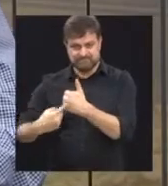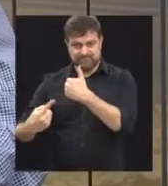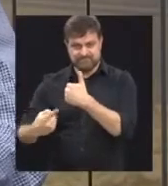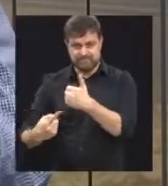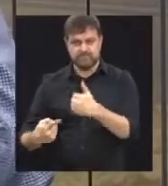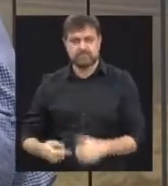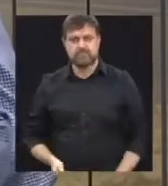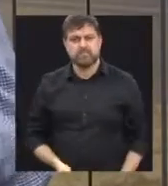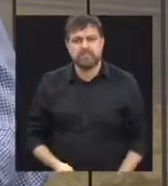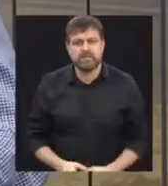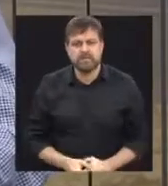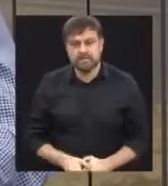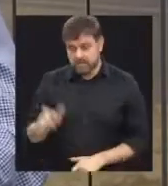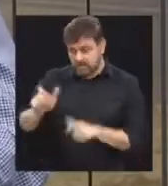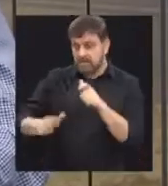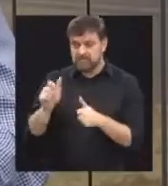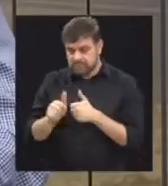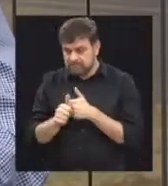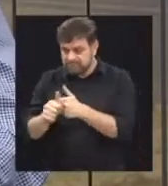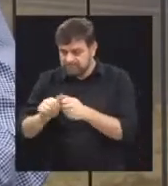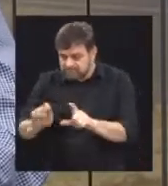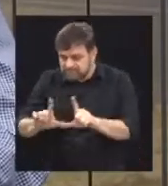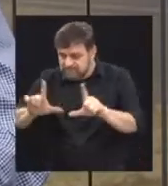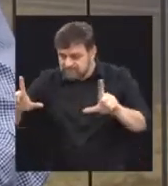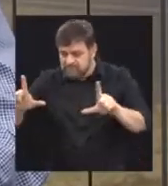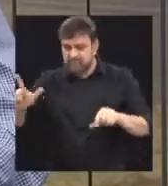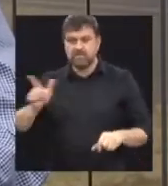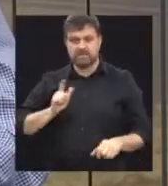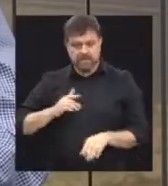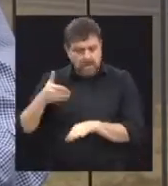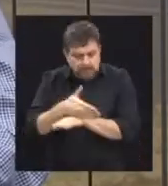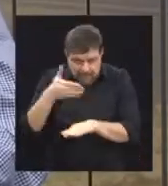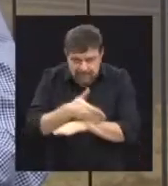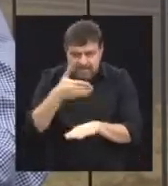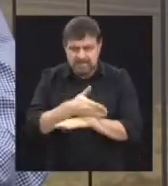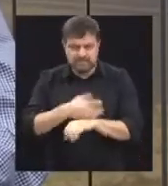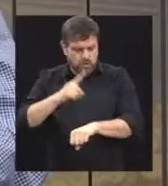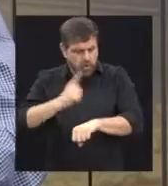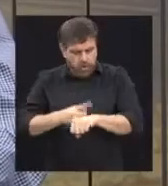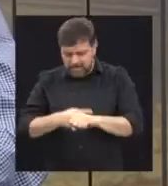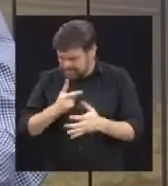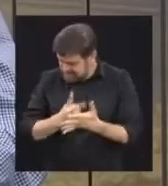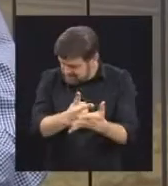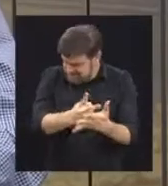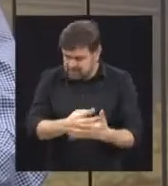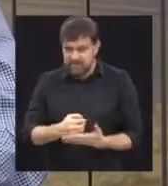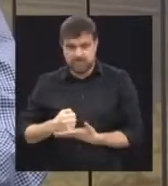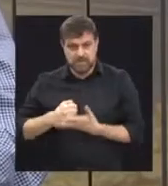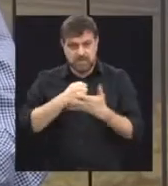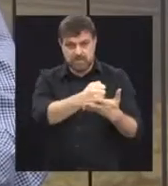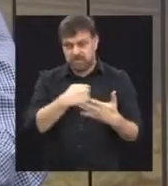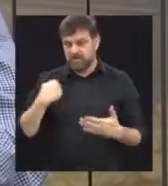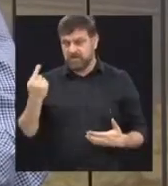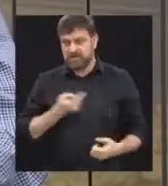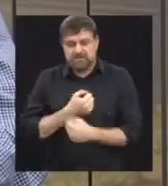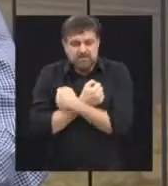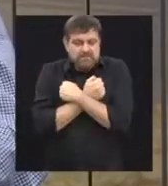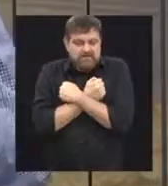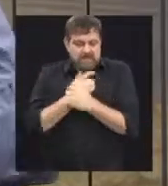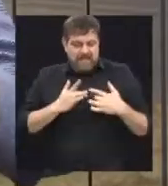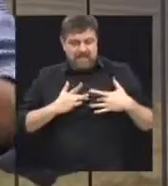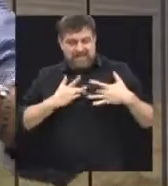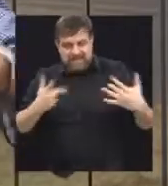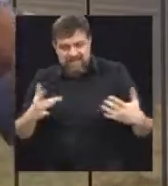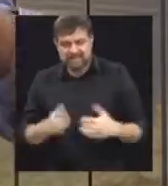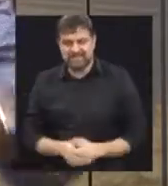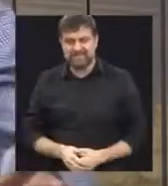tempo. Então o pessoal está acompanhando e fazem parte em todo momento, em todo lugar a gente está falando do abraço solidário. Quando me